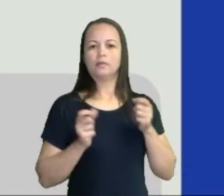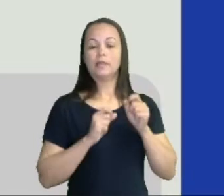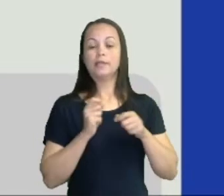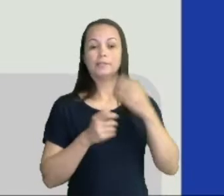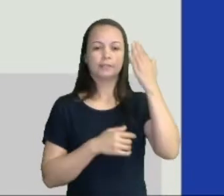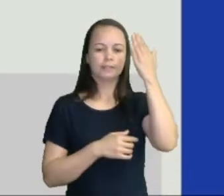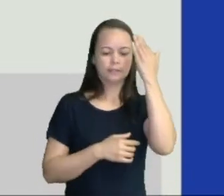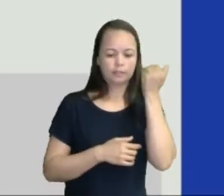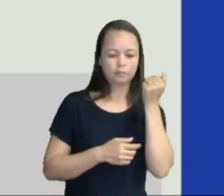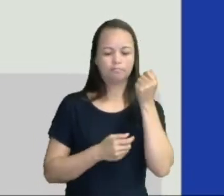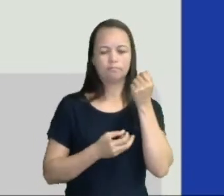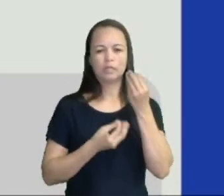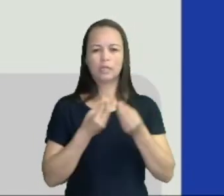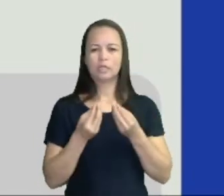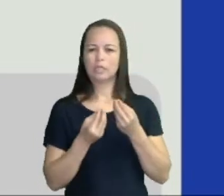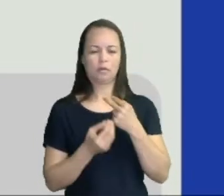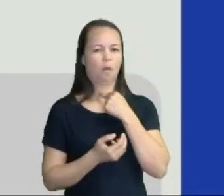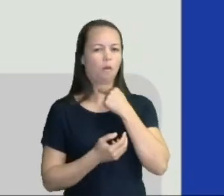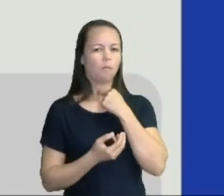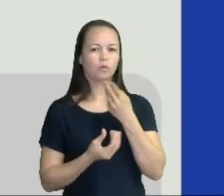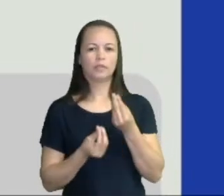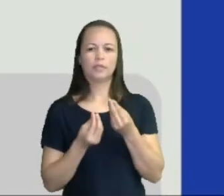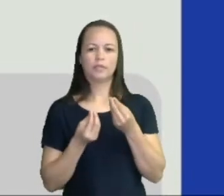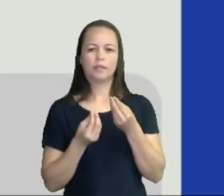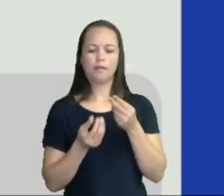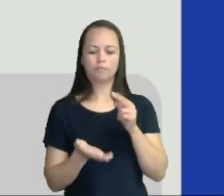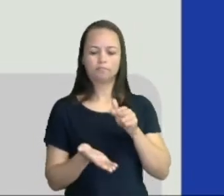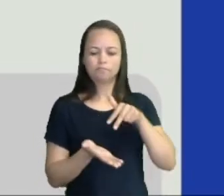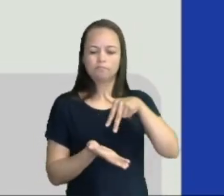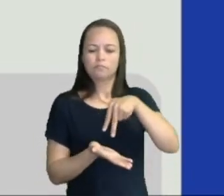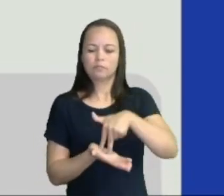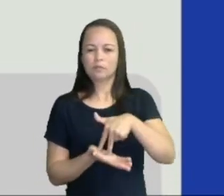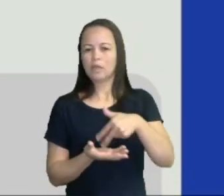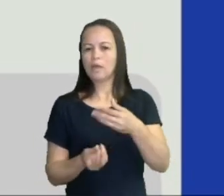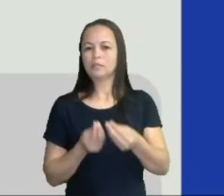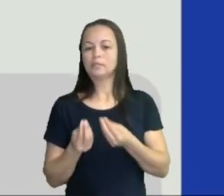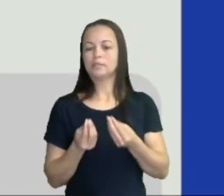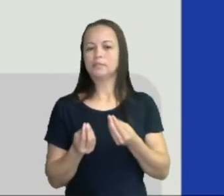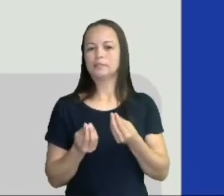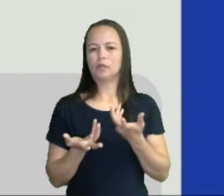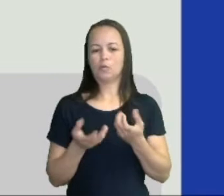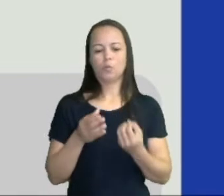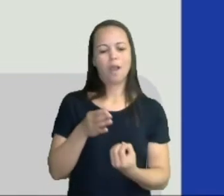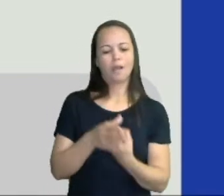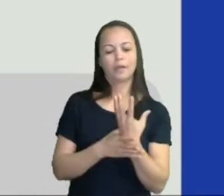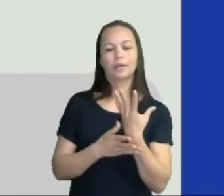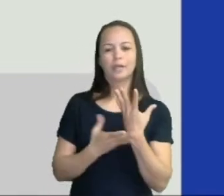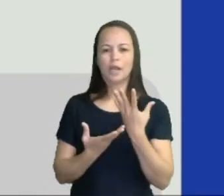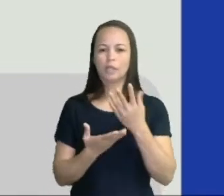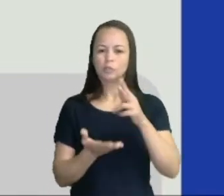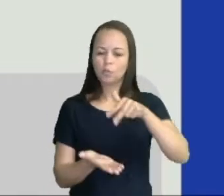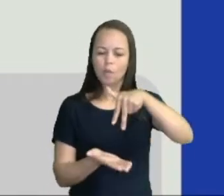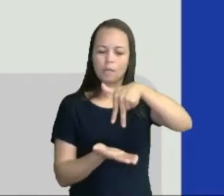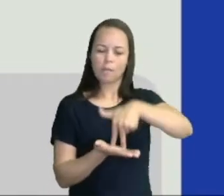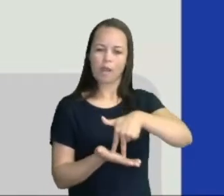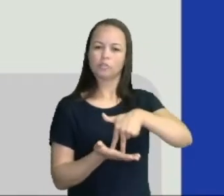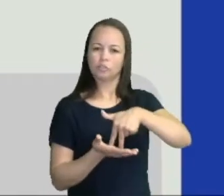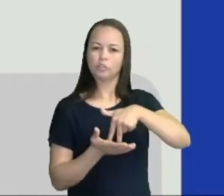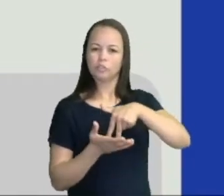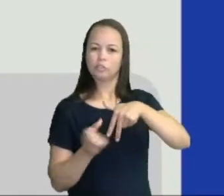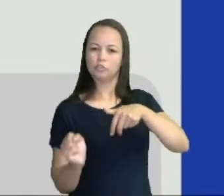sabia que não poderia se dar senão ele criando essa imagem de